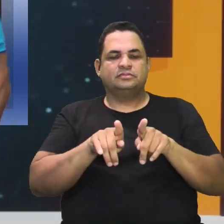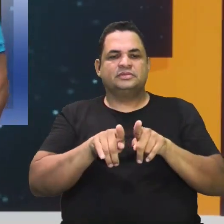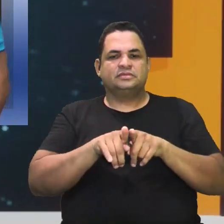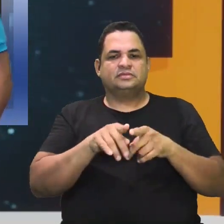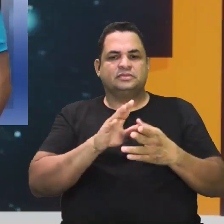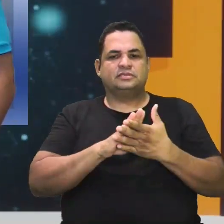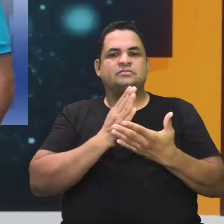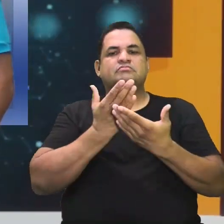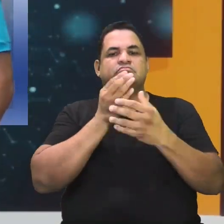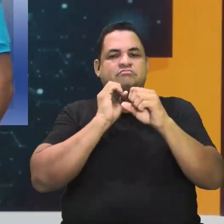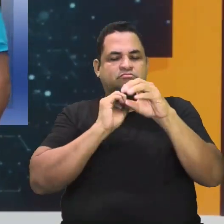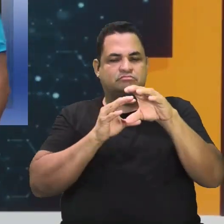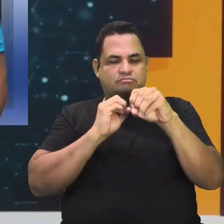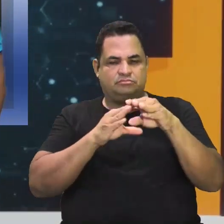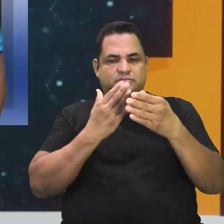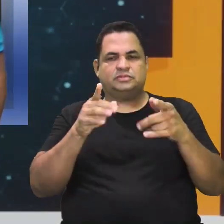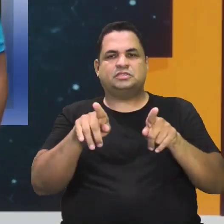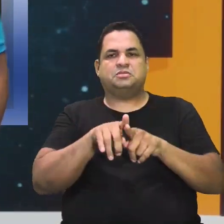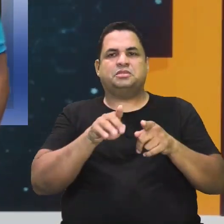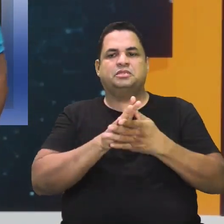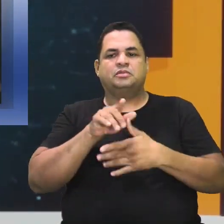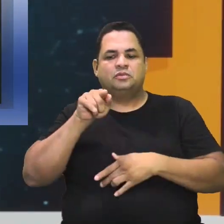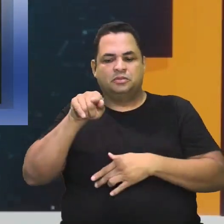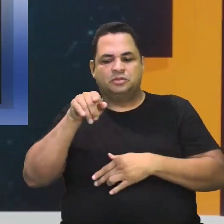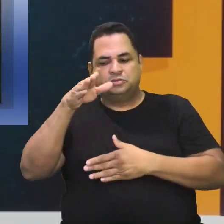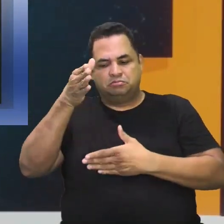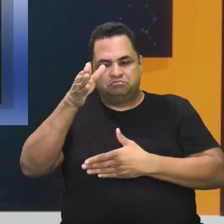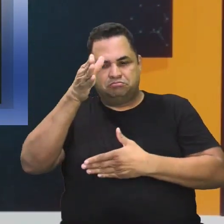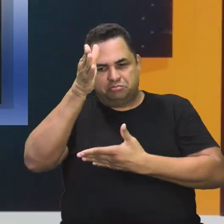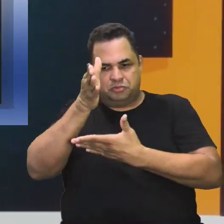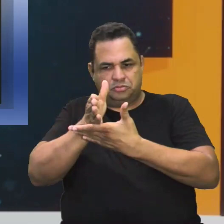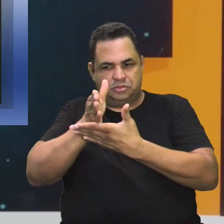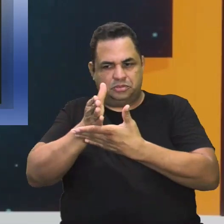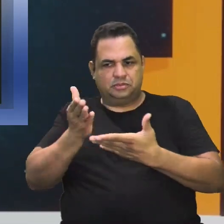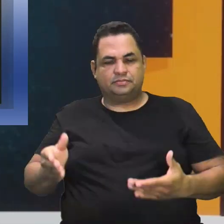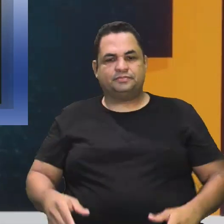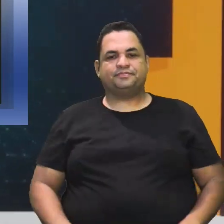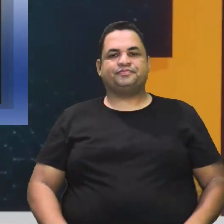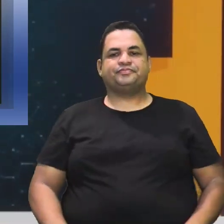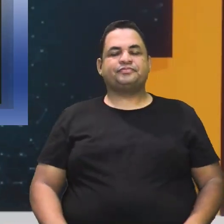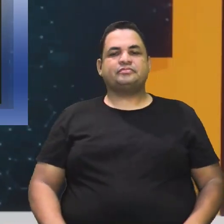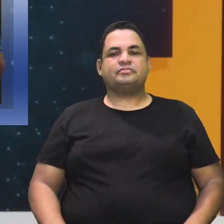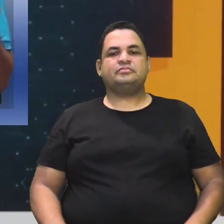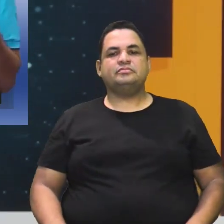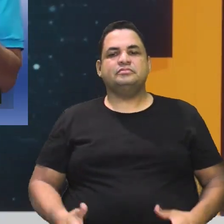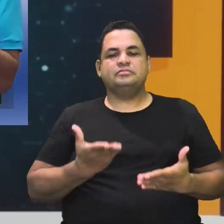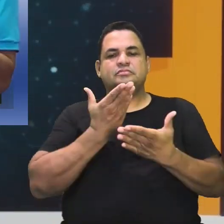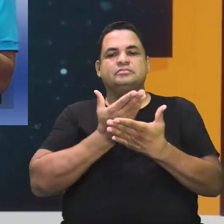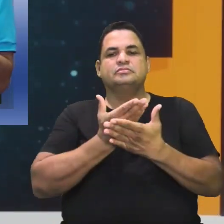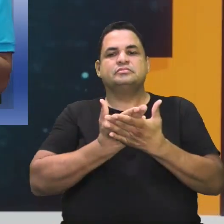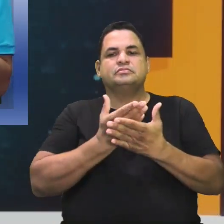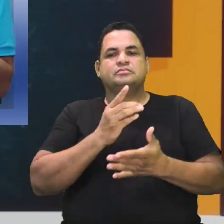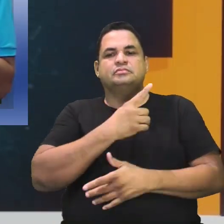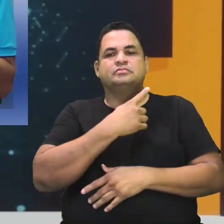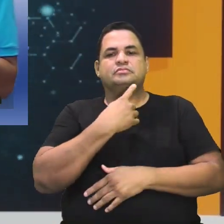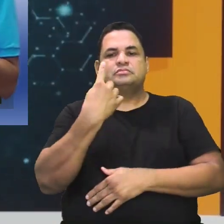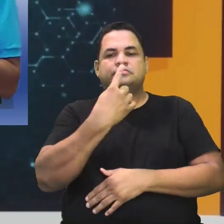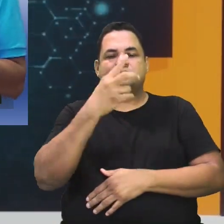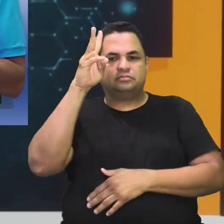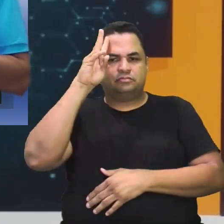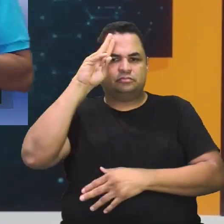né? Falamos de ponto médio, é verdade. Muito boa, não pode esquecer. Foi boa. E agora, né, para essa aula, nós vamos